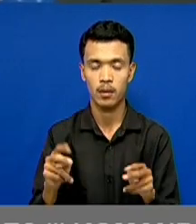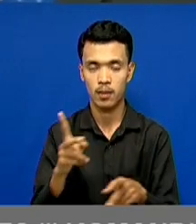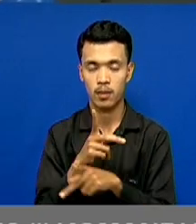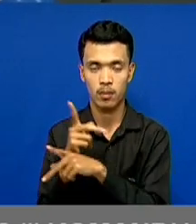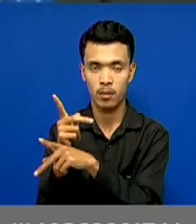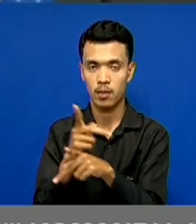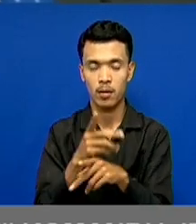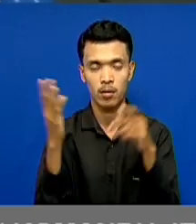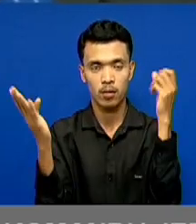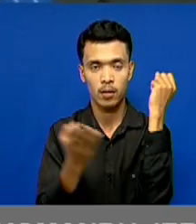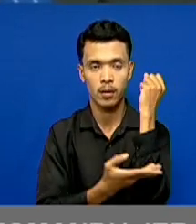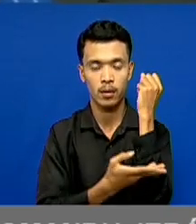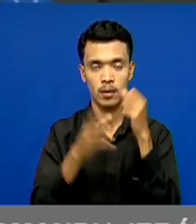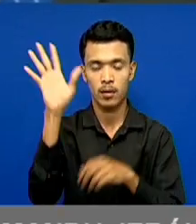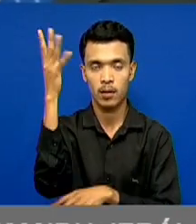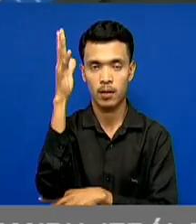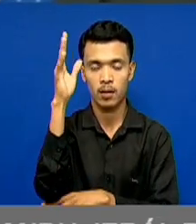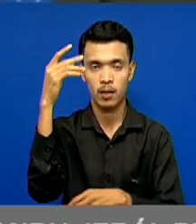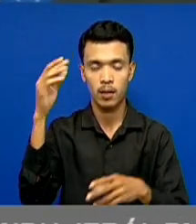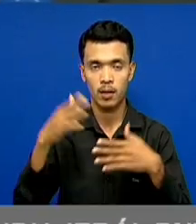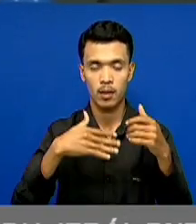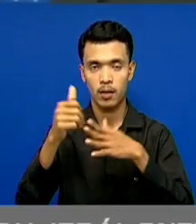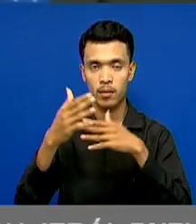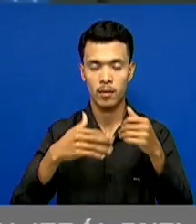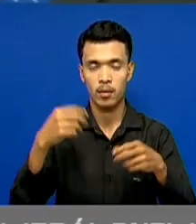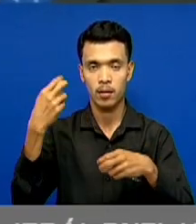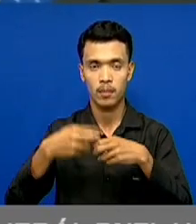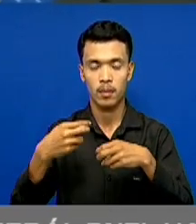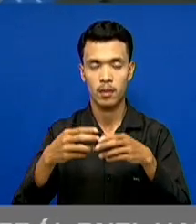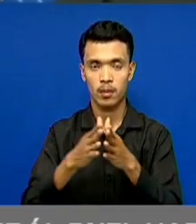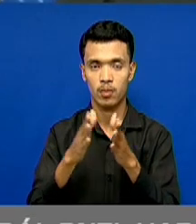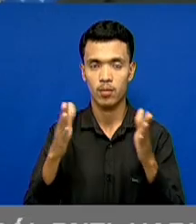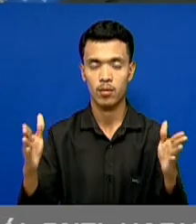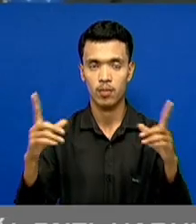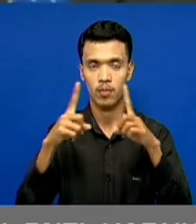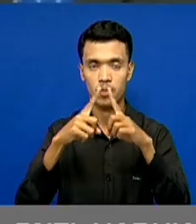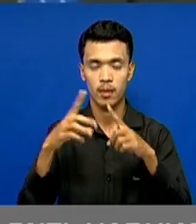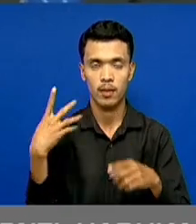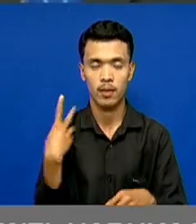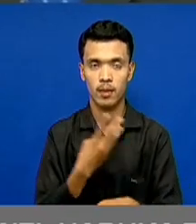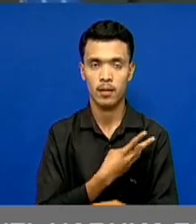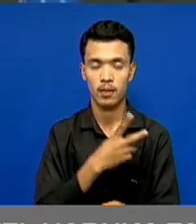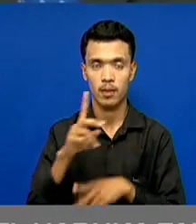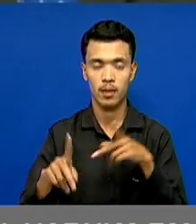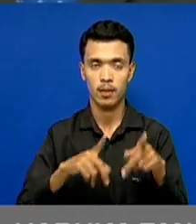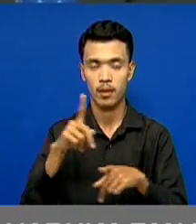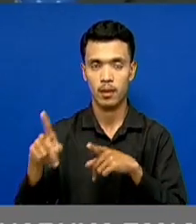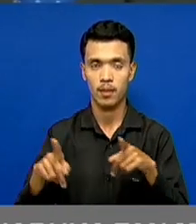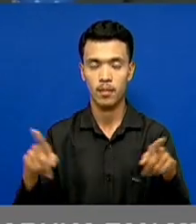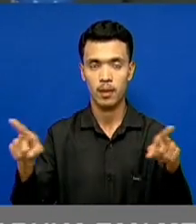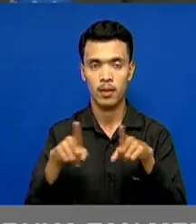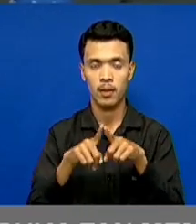tese arbiru nini impacto ne bot mai ita ema ne inundação se